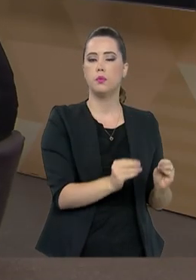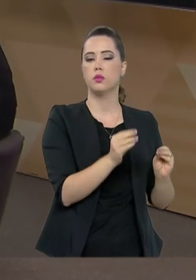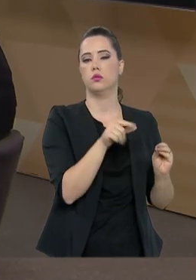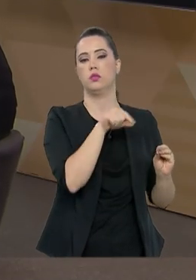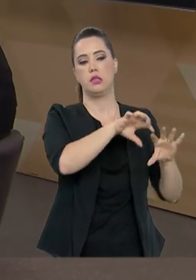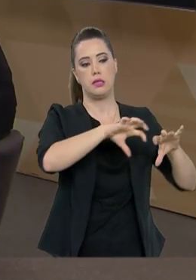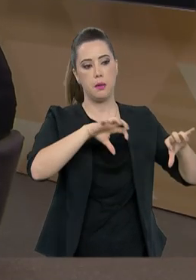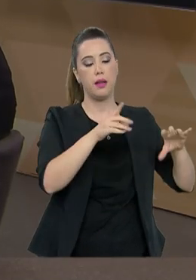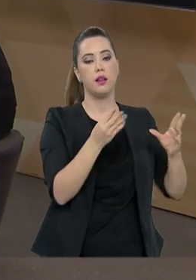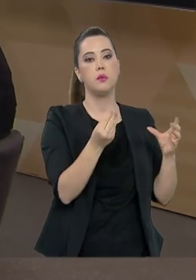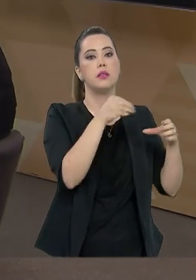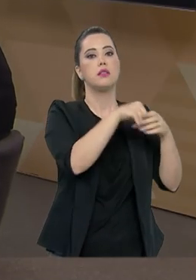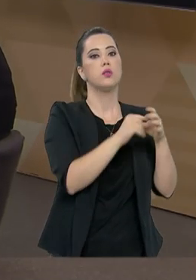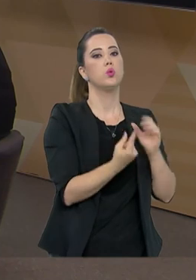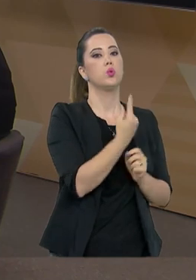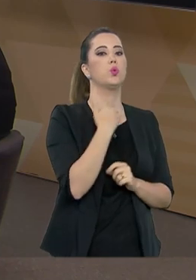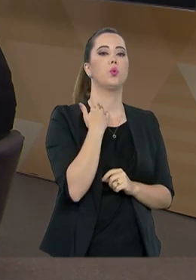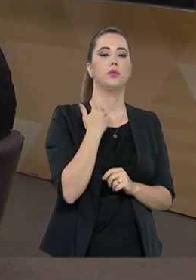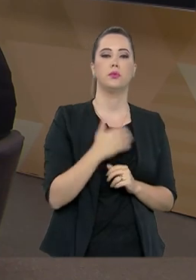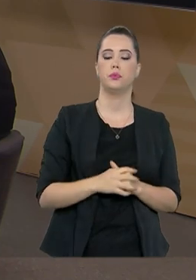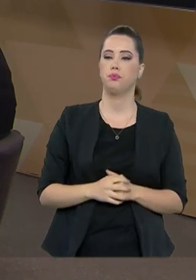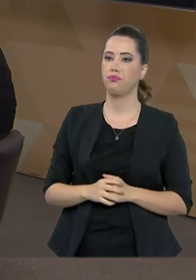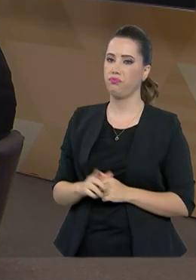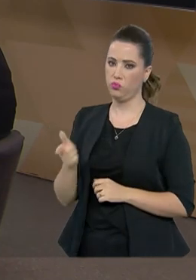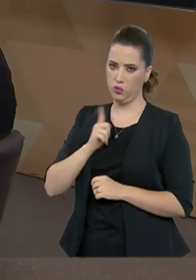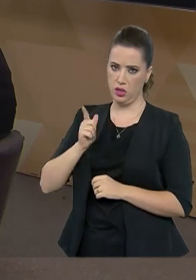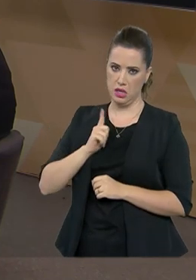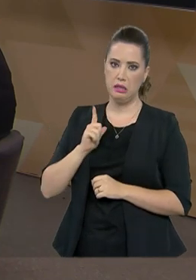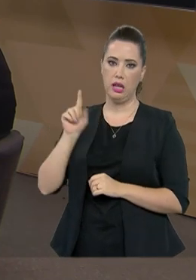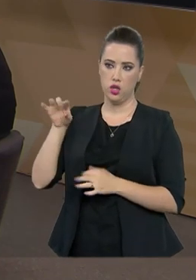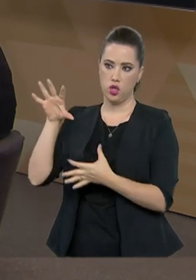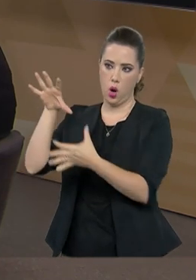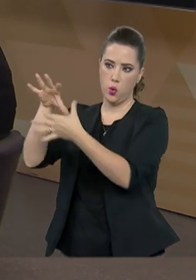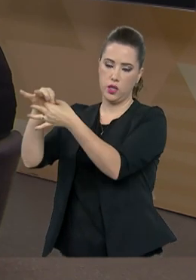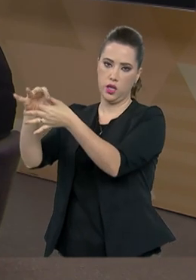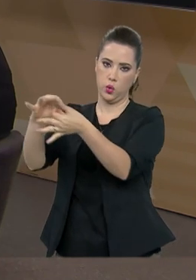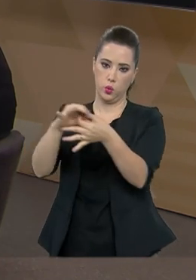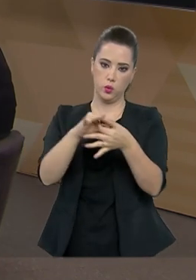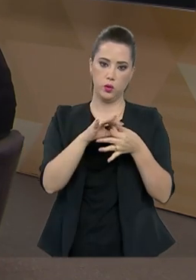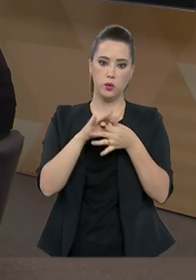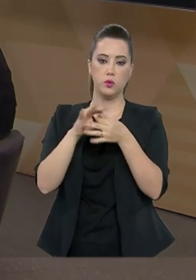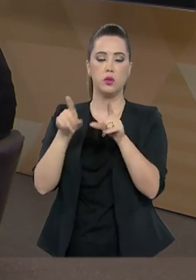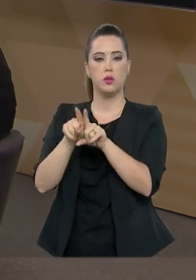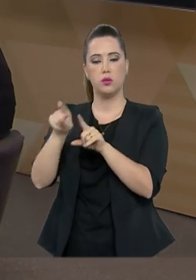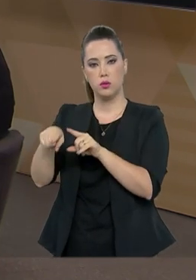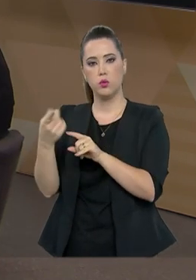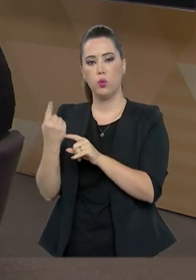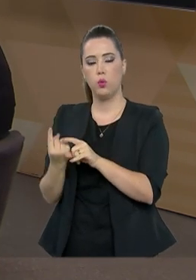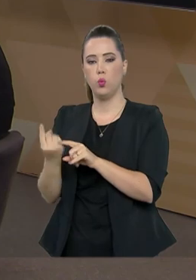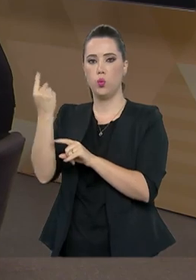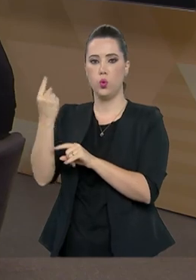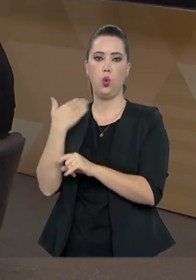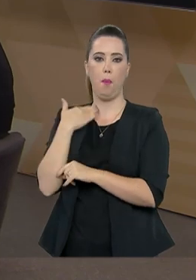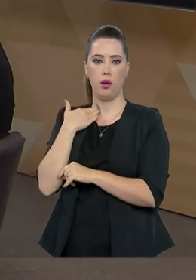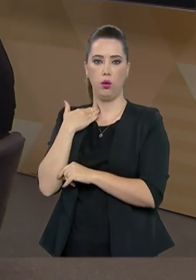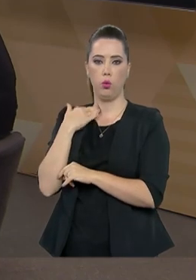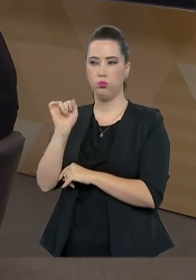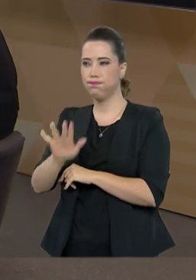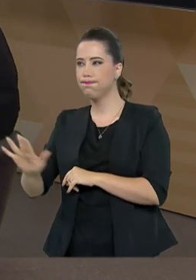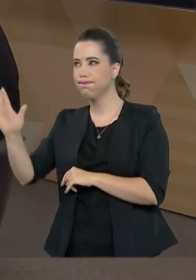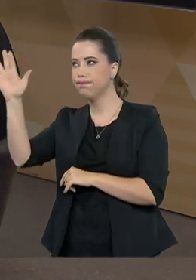dados. E tem uma rede integrada de bancos de perfis genéticos que alimenta esse Banco Nacional? Sim, o